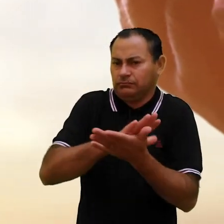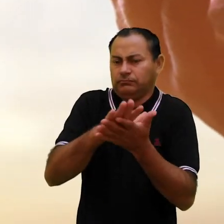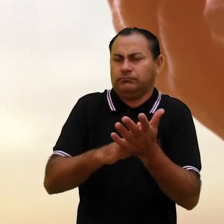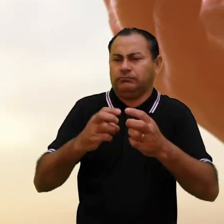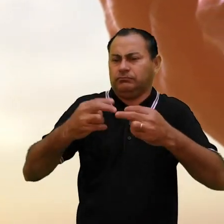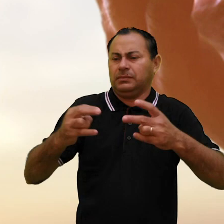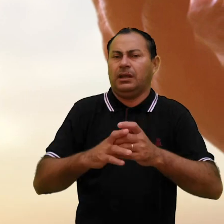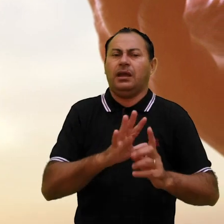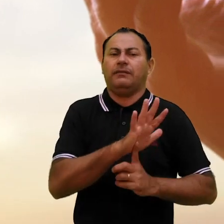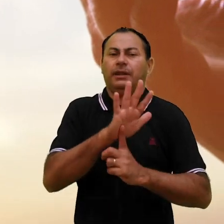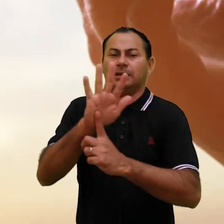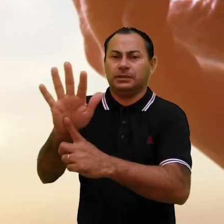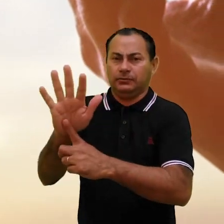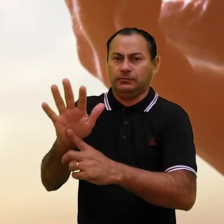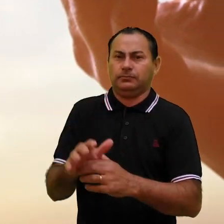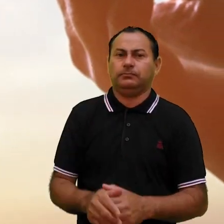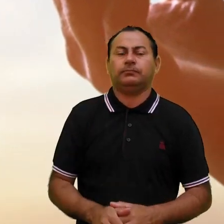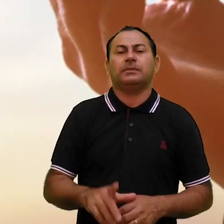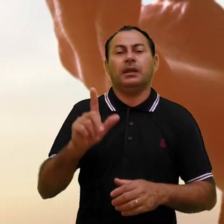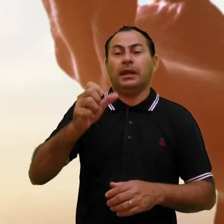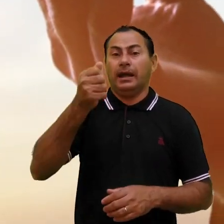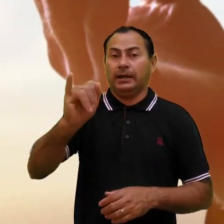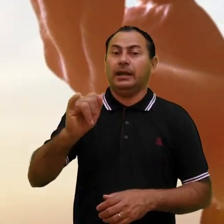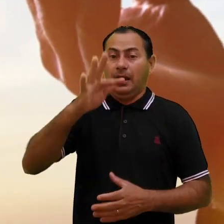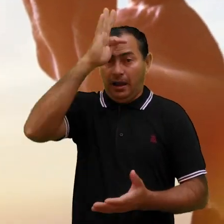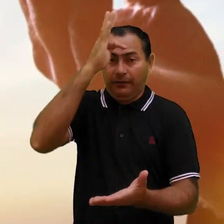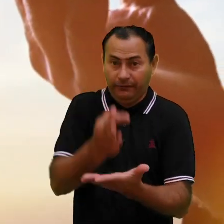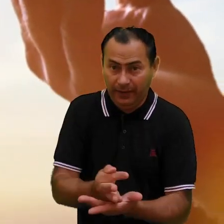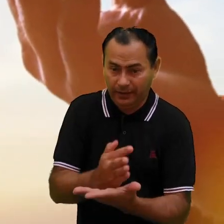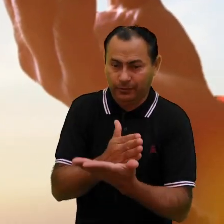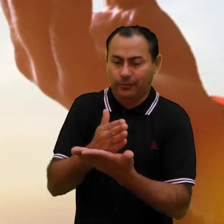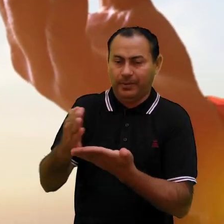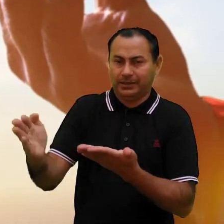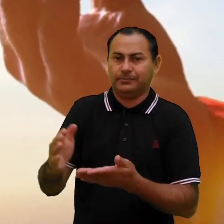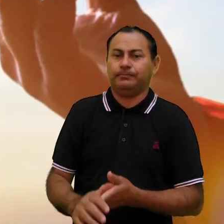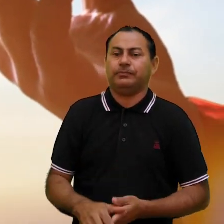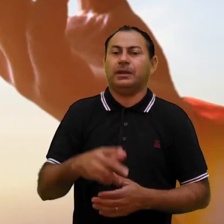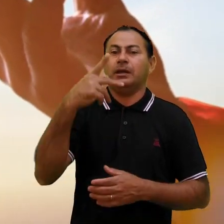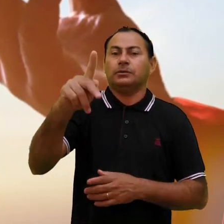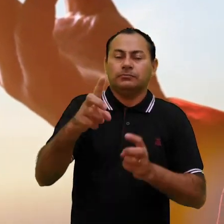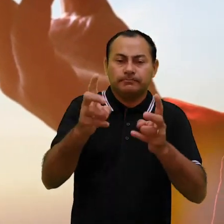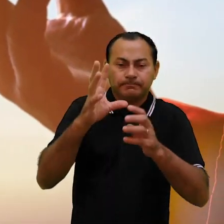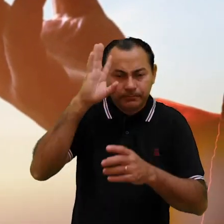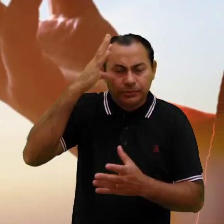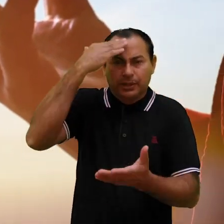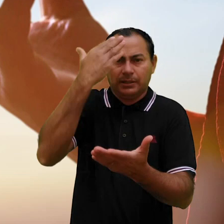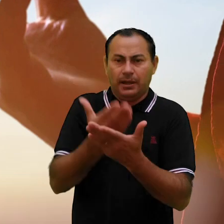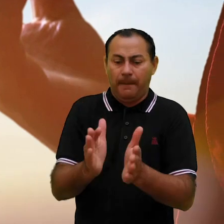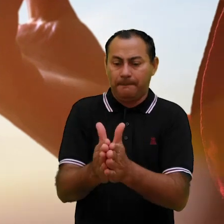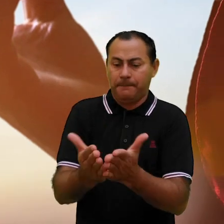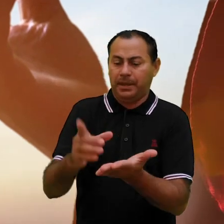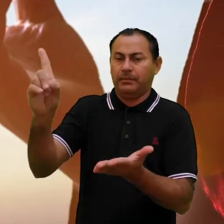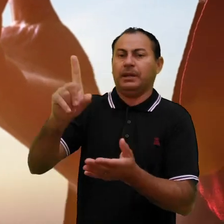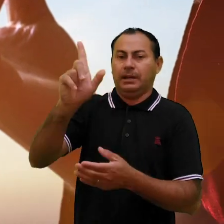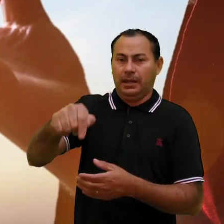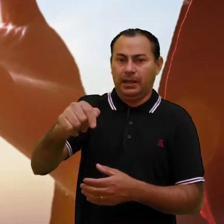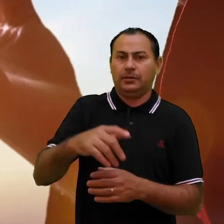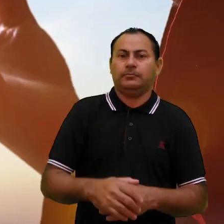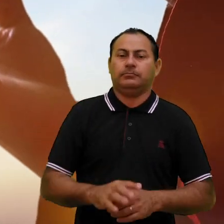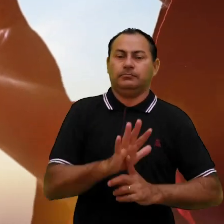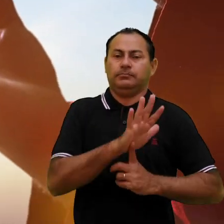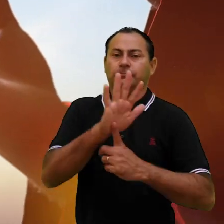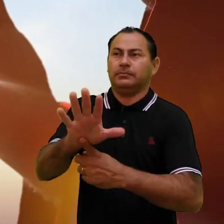existe esse negócio de revelação. É aí que a fé entra. É sua opção crer que a Bíblia é